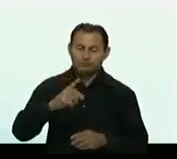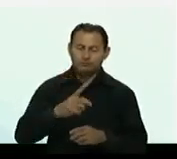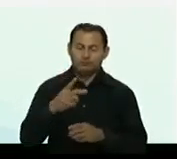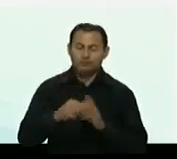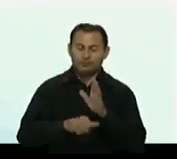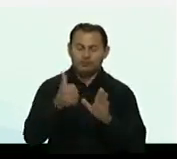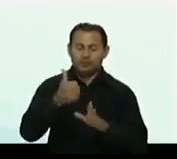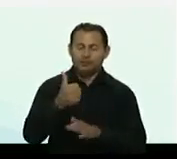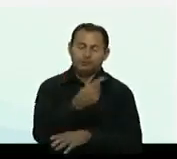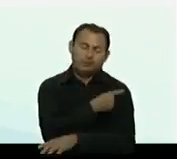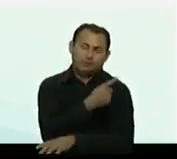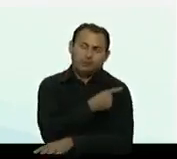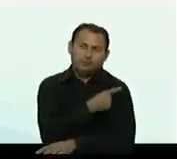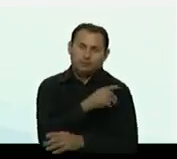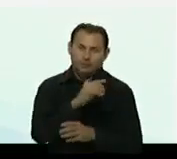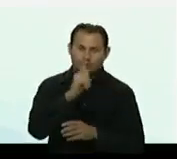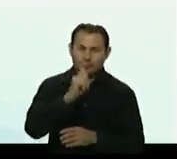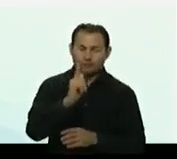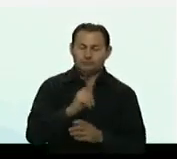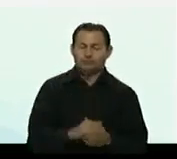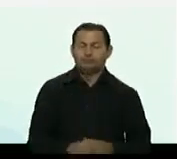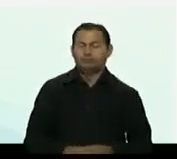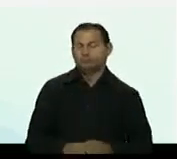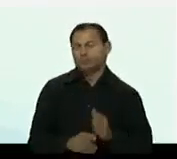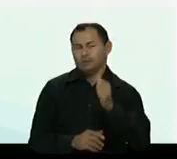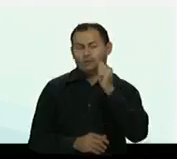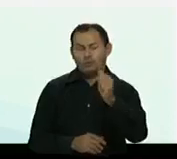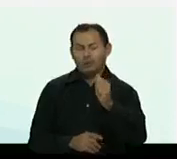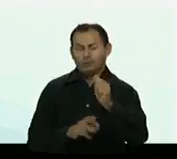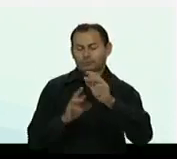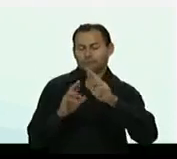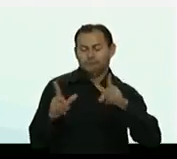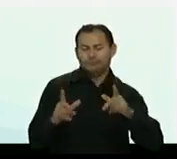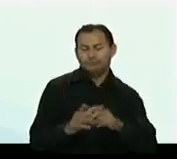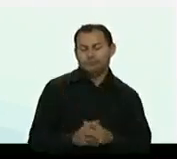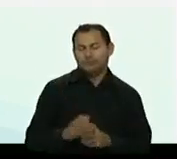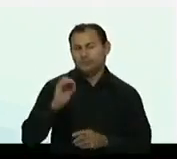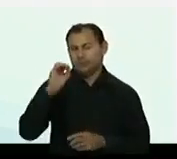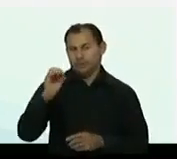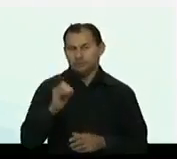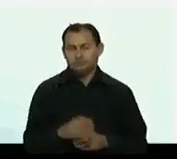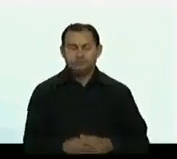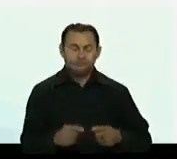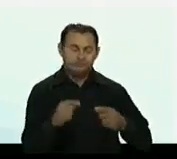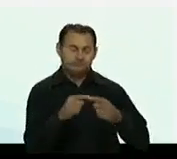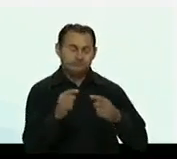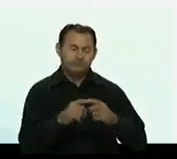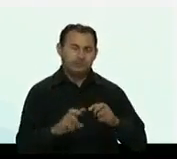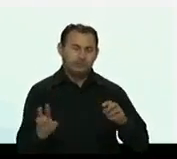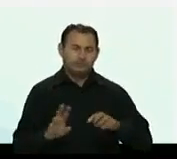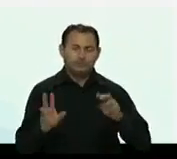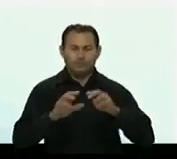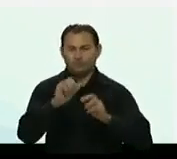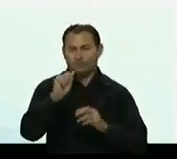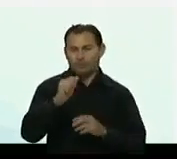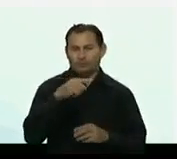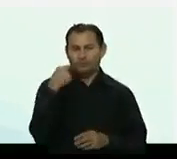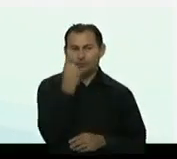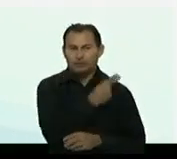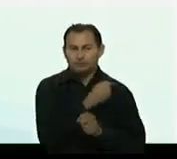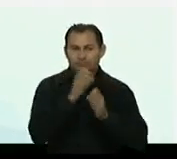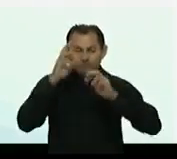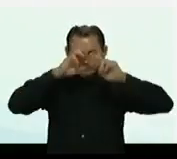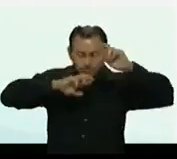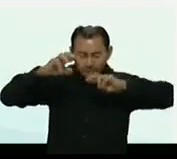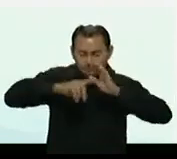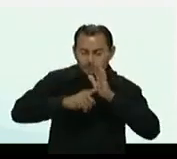ter uma função polinomial do segundo grau, o a deve ser diferente de zero. Com relação a esse valor do a, nós podemos analisar